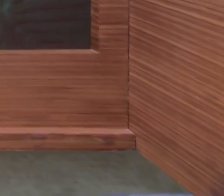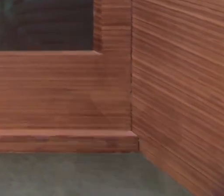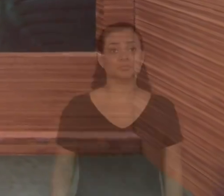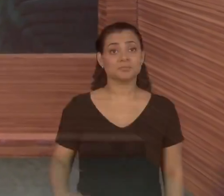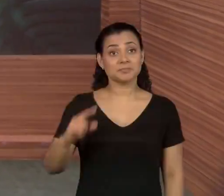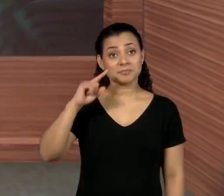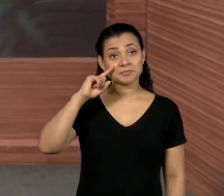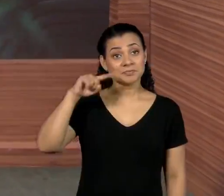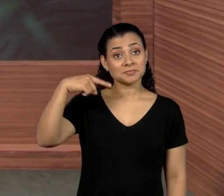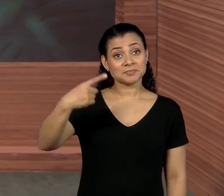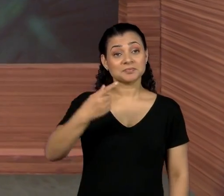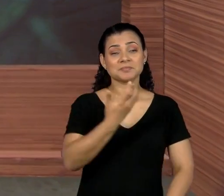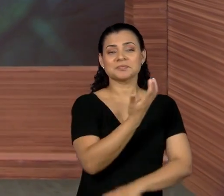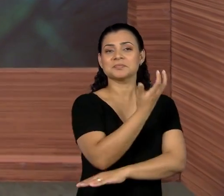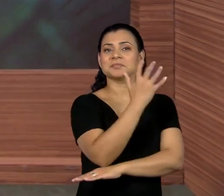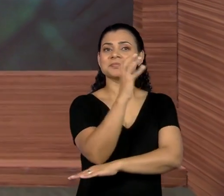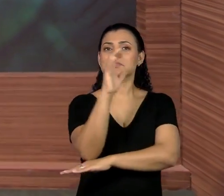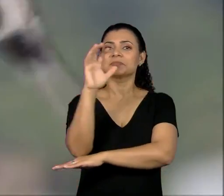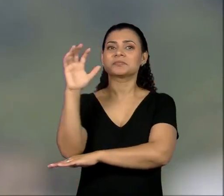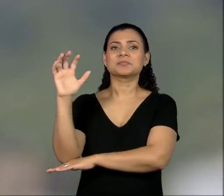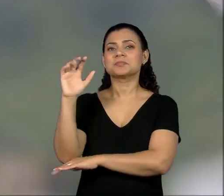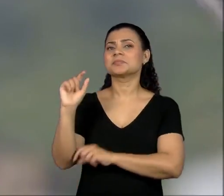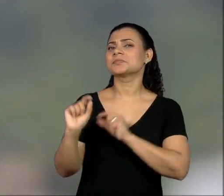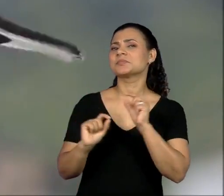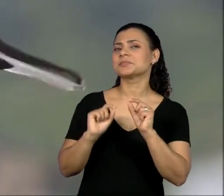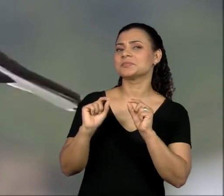Veja a seguir aqui no Repórter Eco.